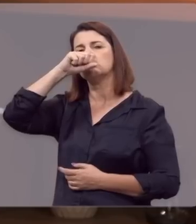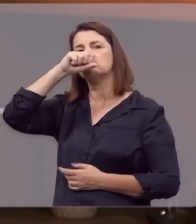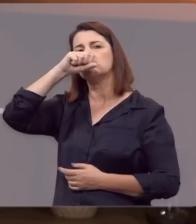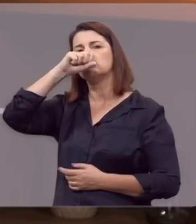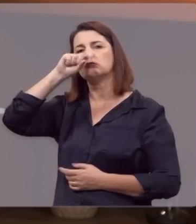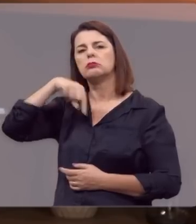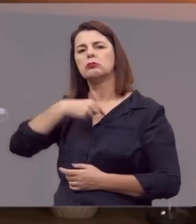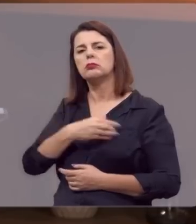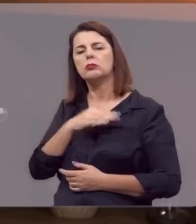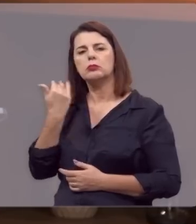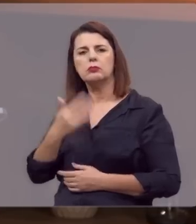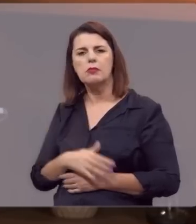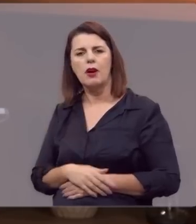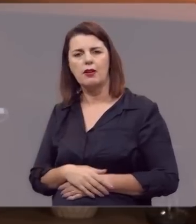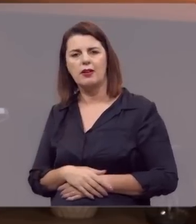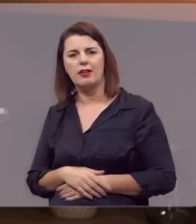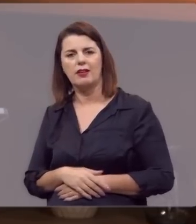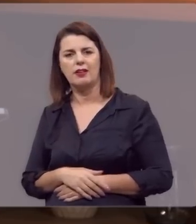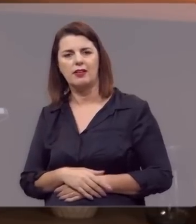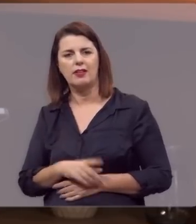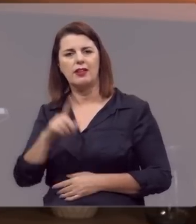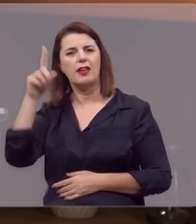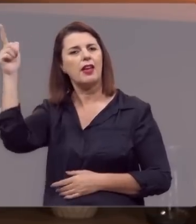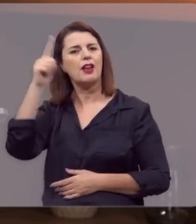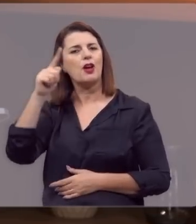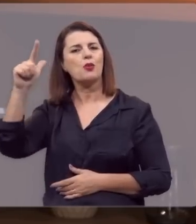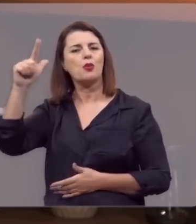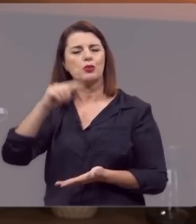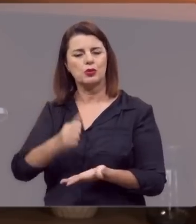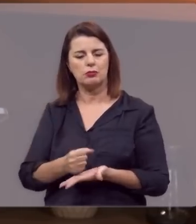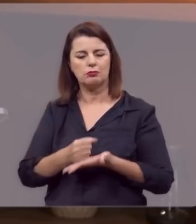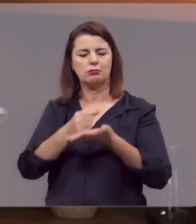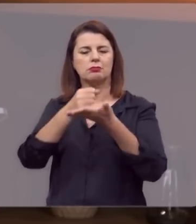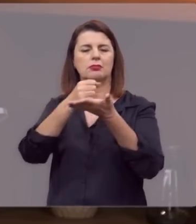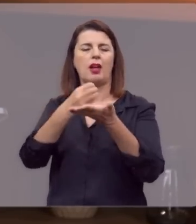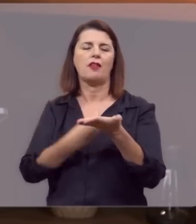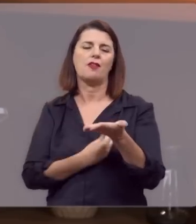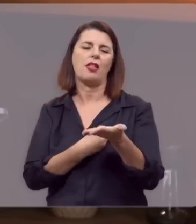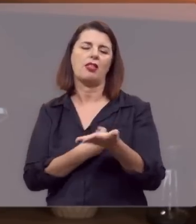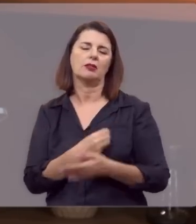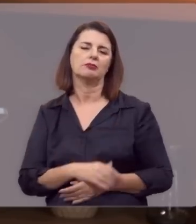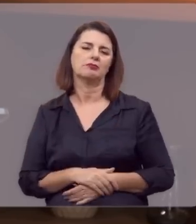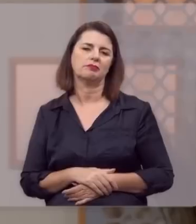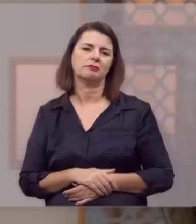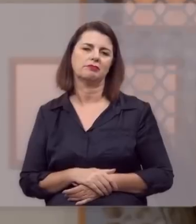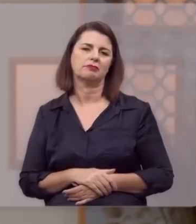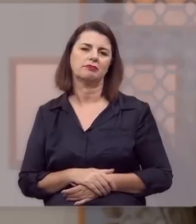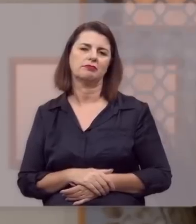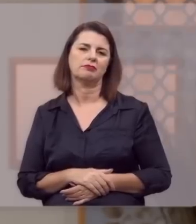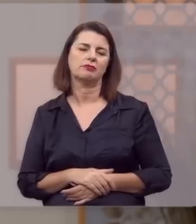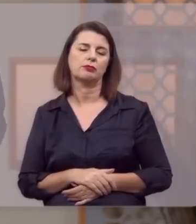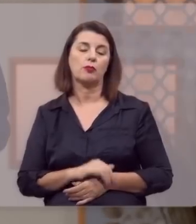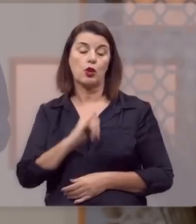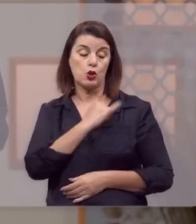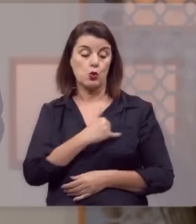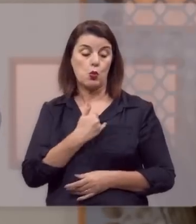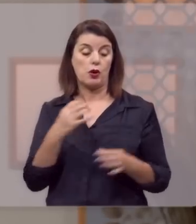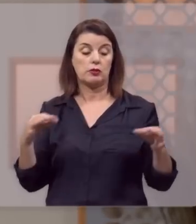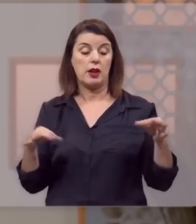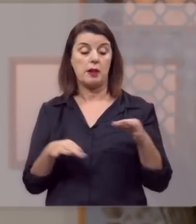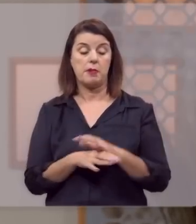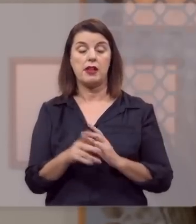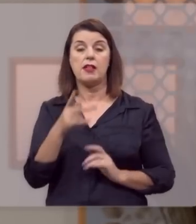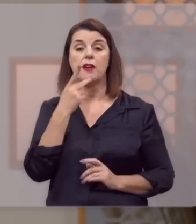Ele é o doador da vida. Ele é o mantenedor da vida. Mas João termina dizendo o seguinte: a